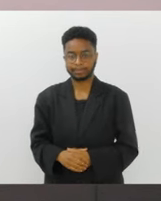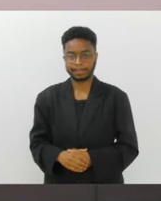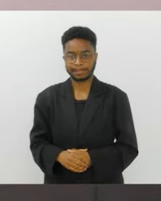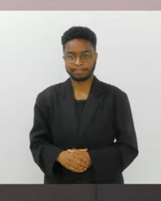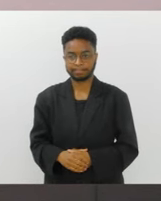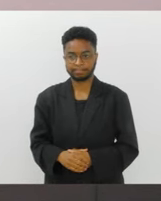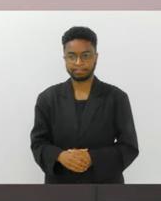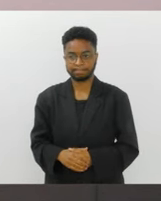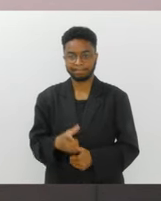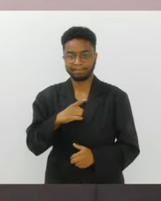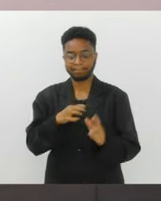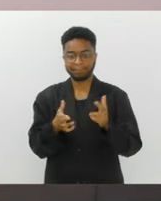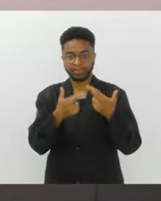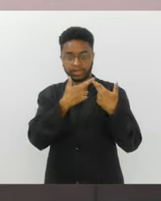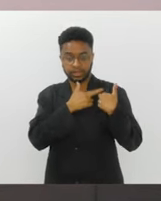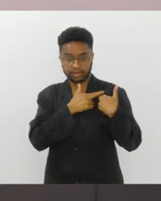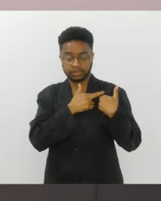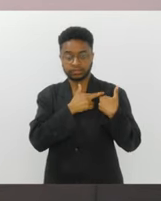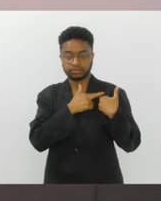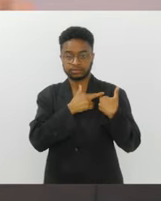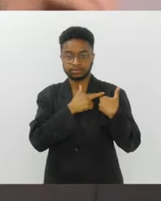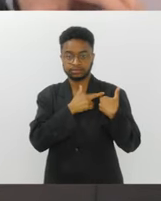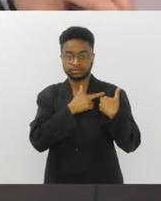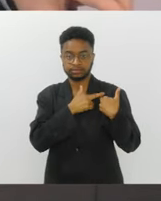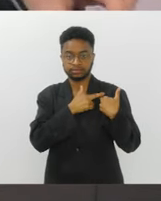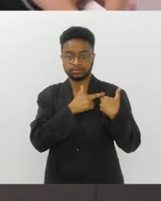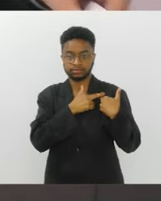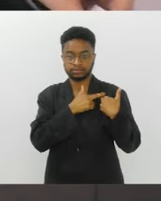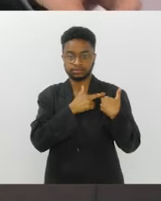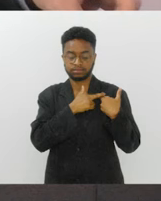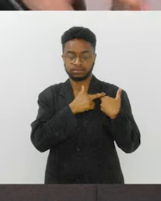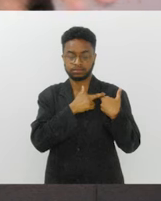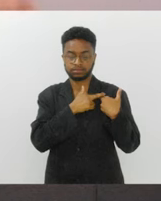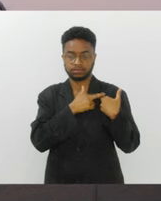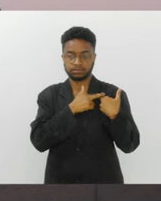a incumbência de